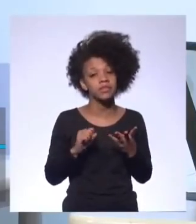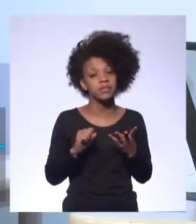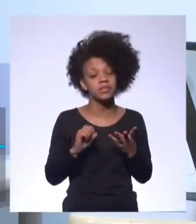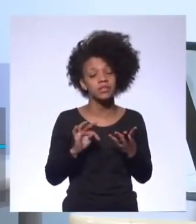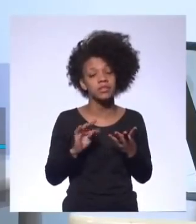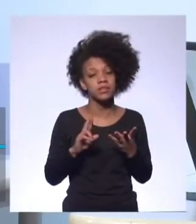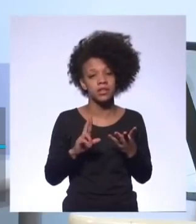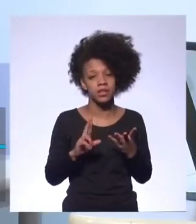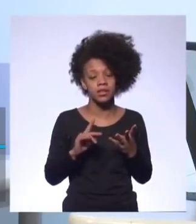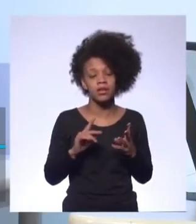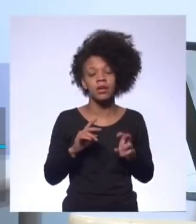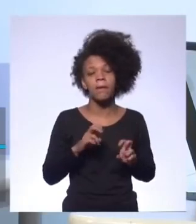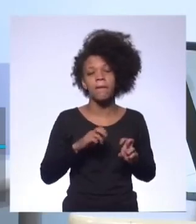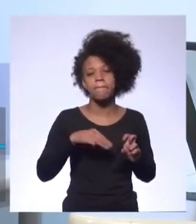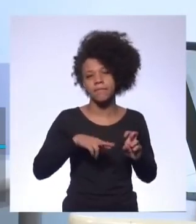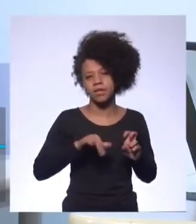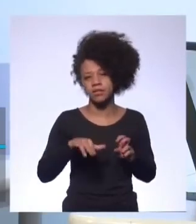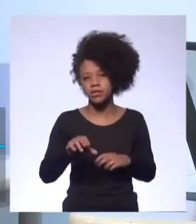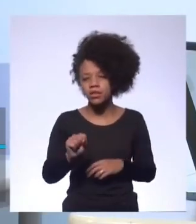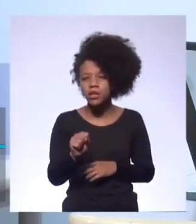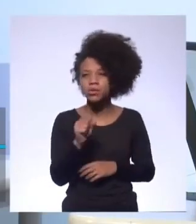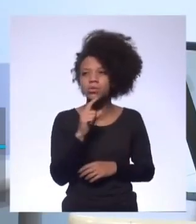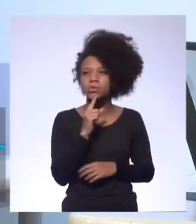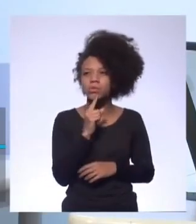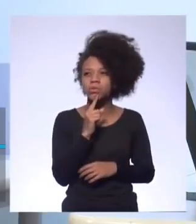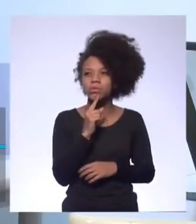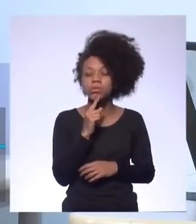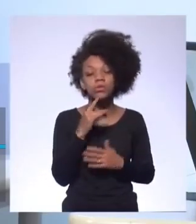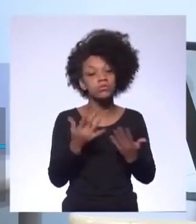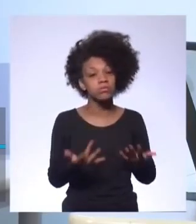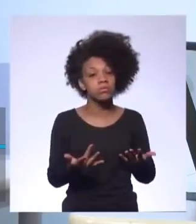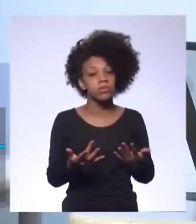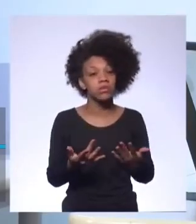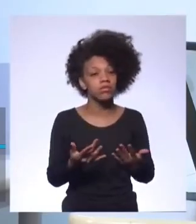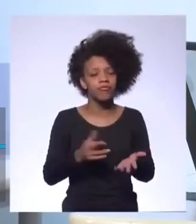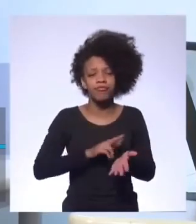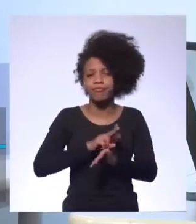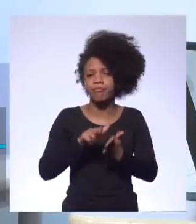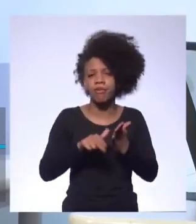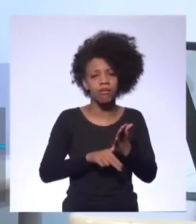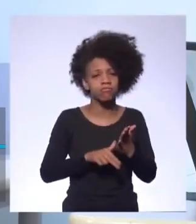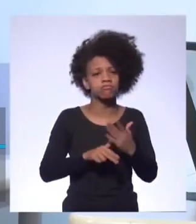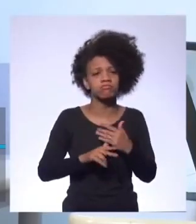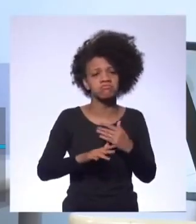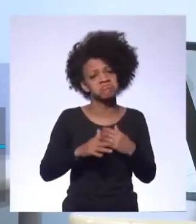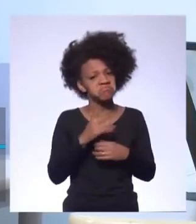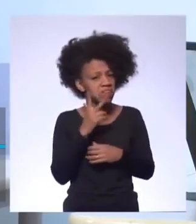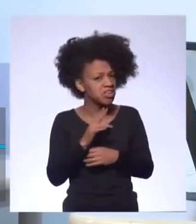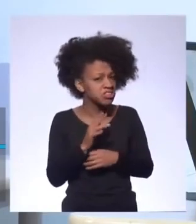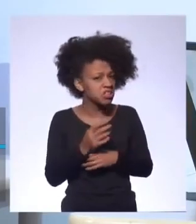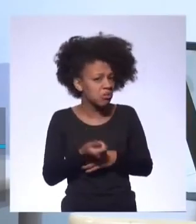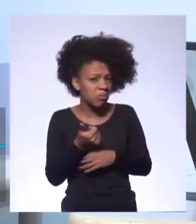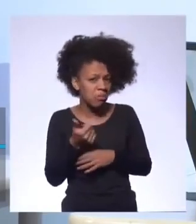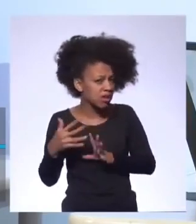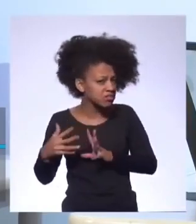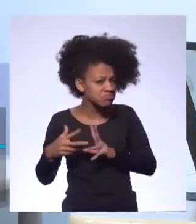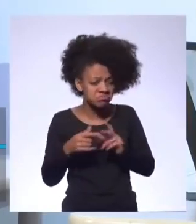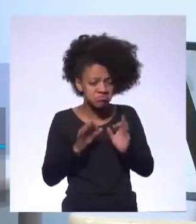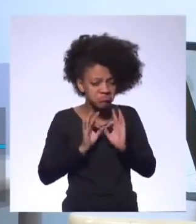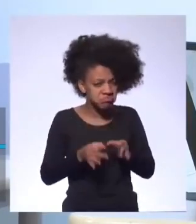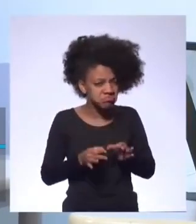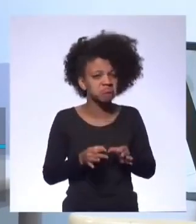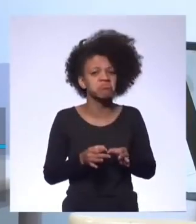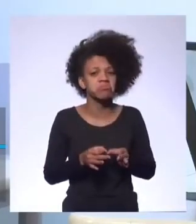Carpinelli, o Matheus Coutinho. E aí, a maioria, aliás, acho que aqui foi quase unanimidade,